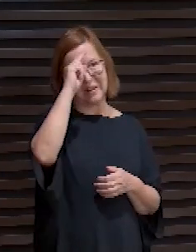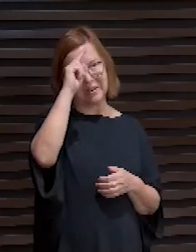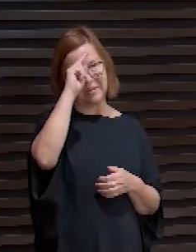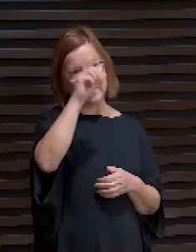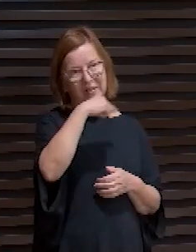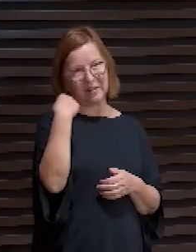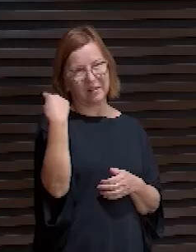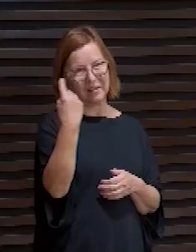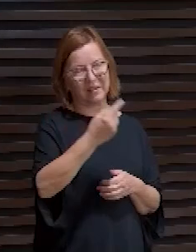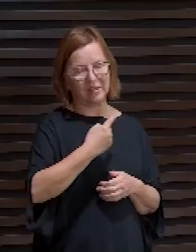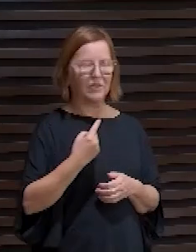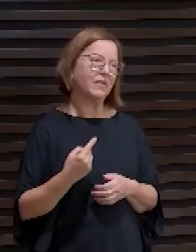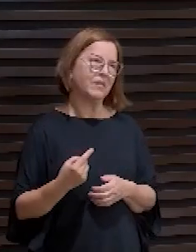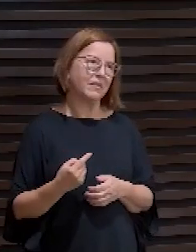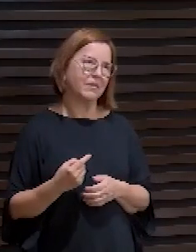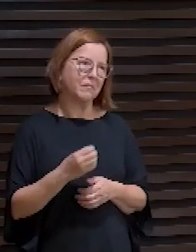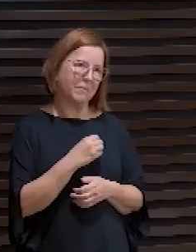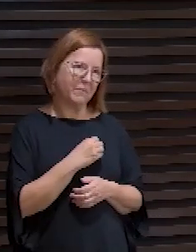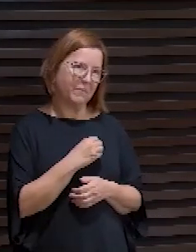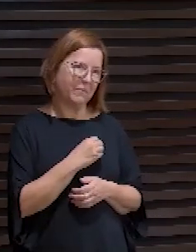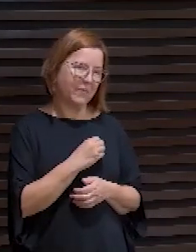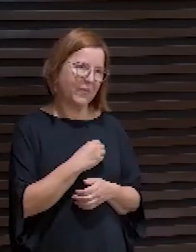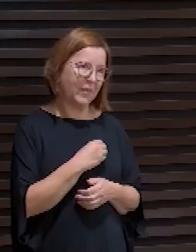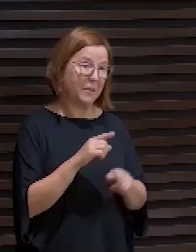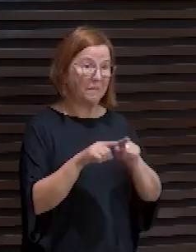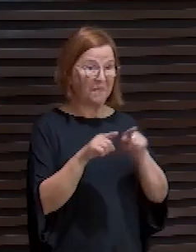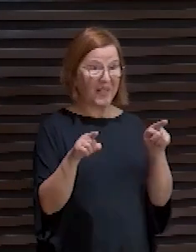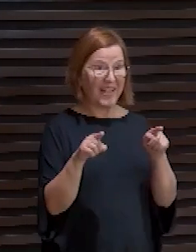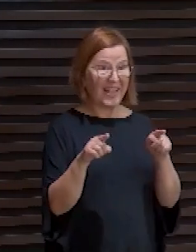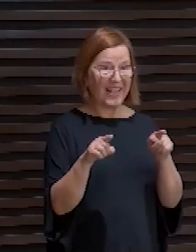nossa miserabilidade, mas acima de tudo, de nossa